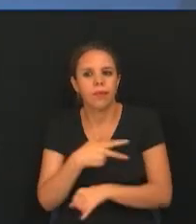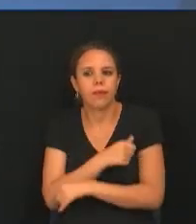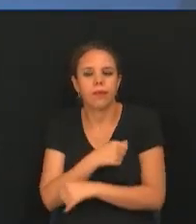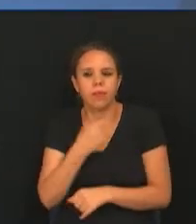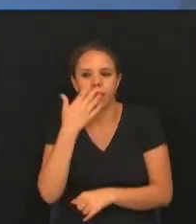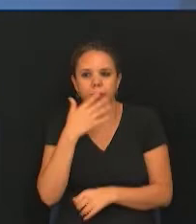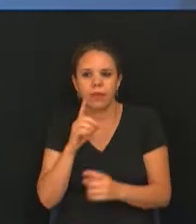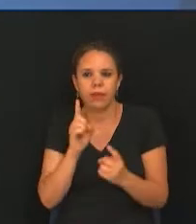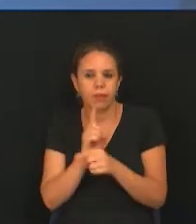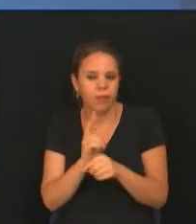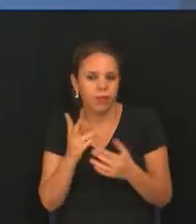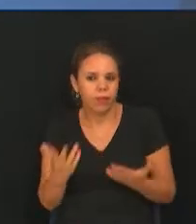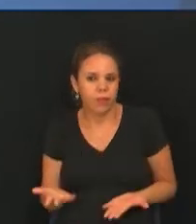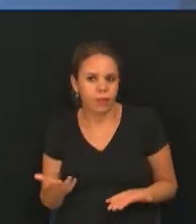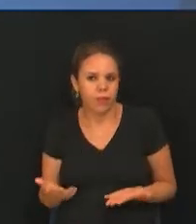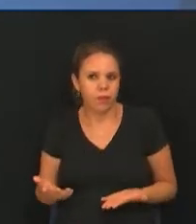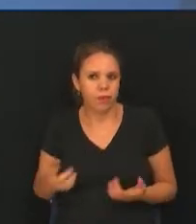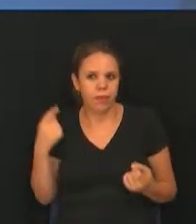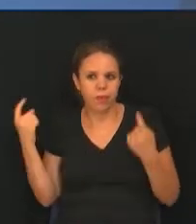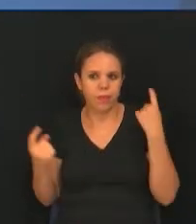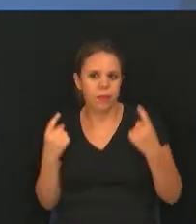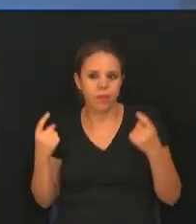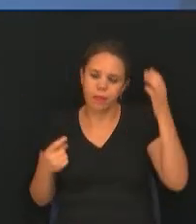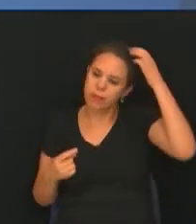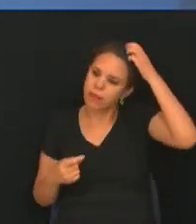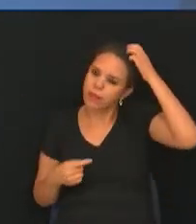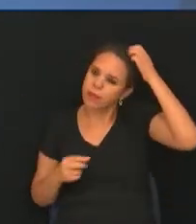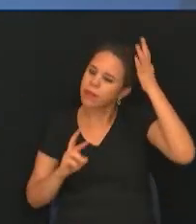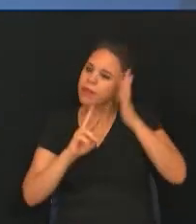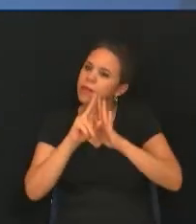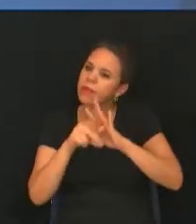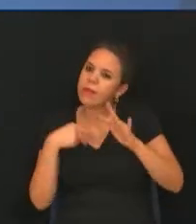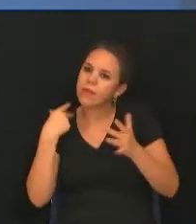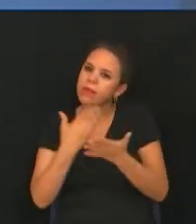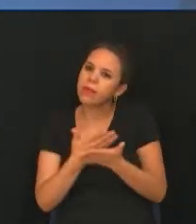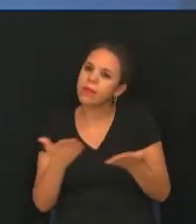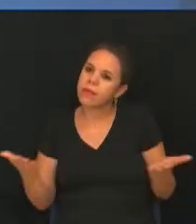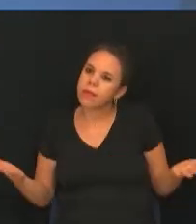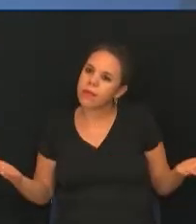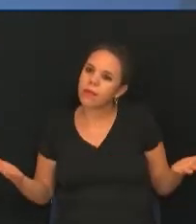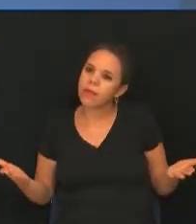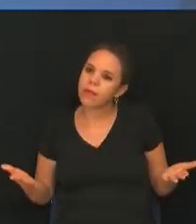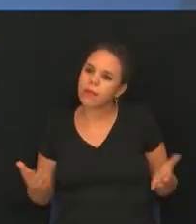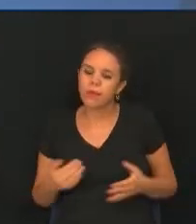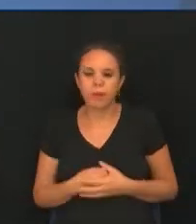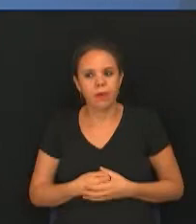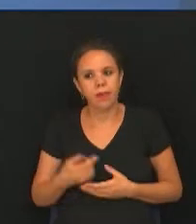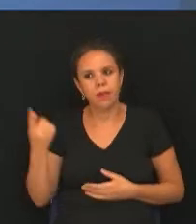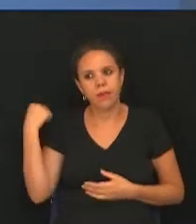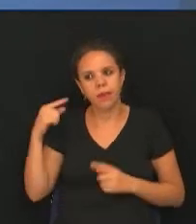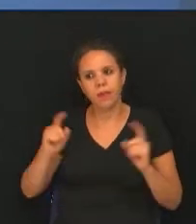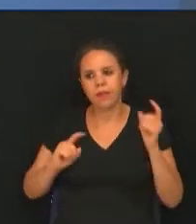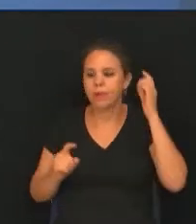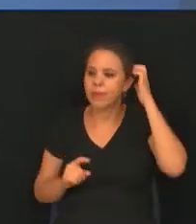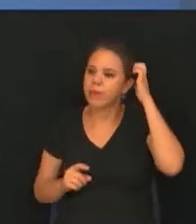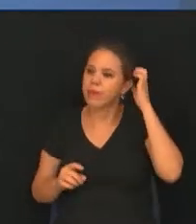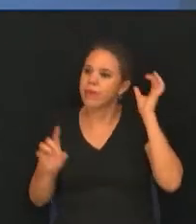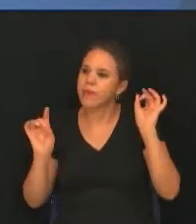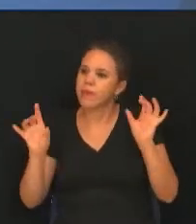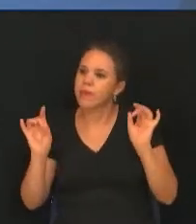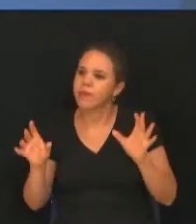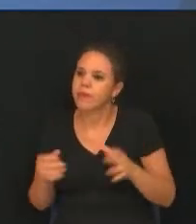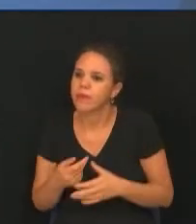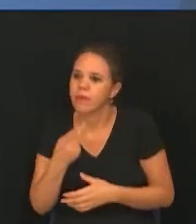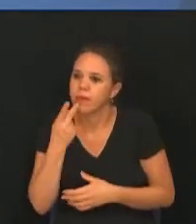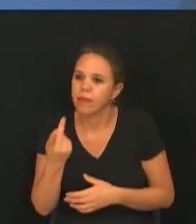crianças. E esta é uma preocupação também de diversos vereadores que, inclusive, na última reunião extraordinária,